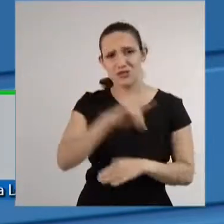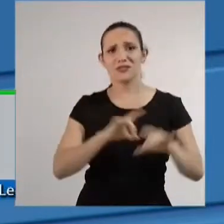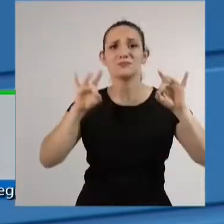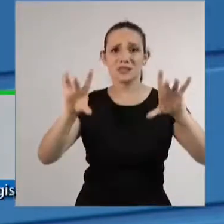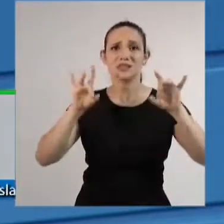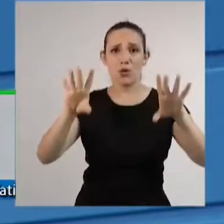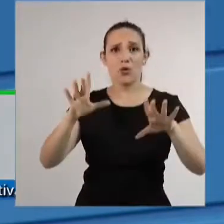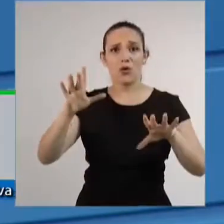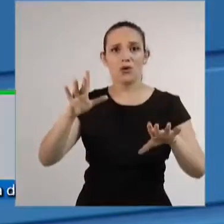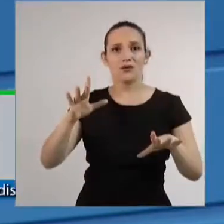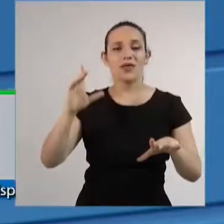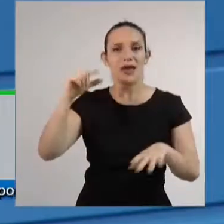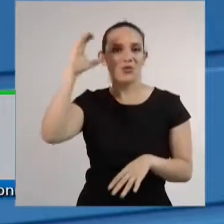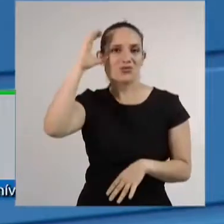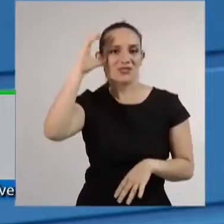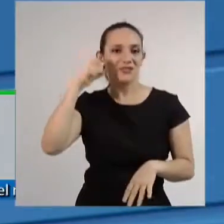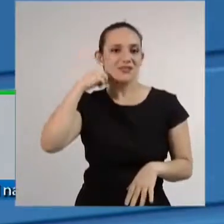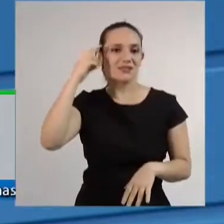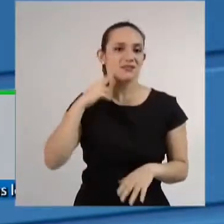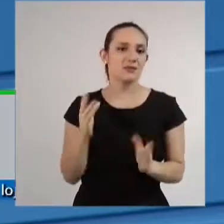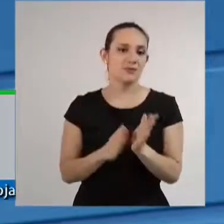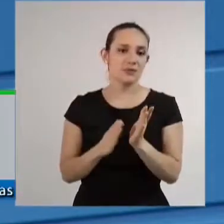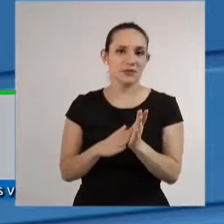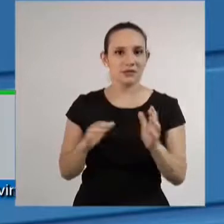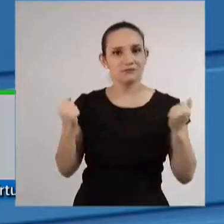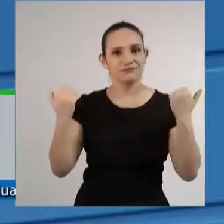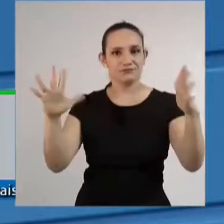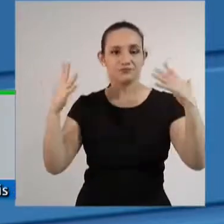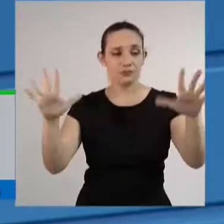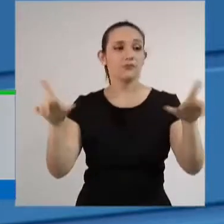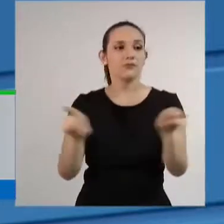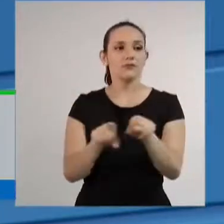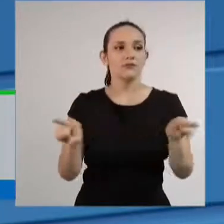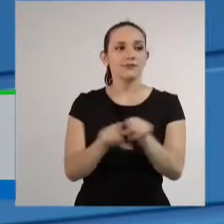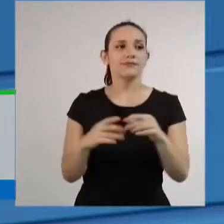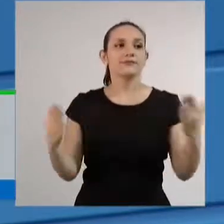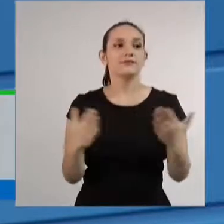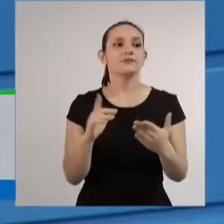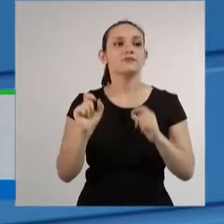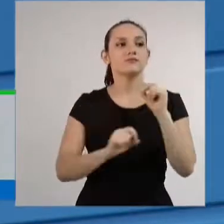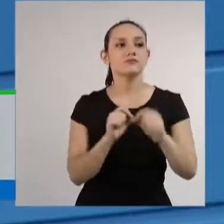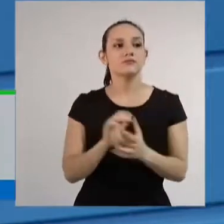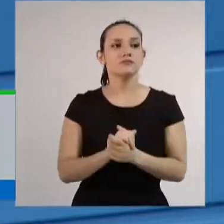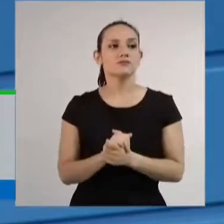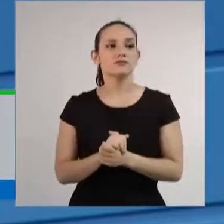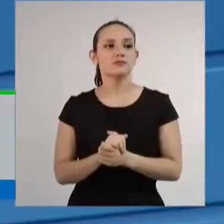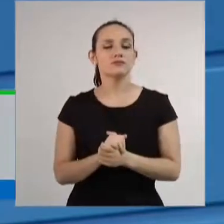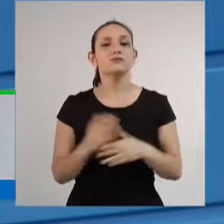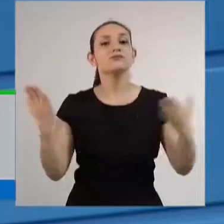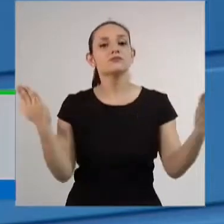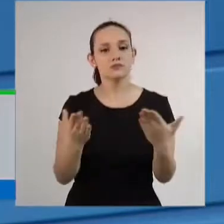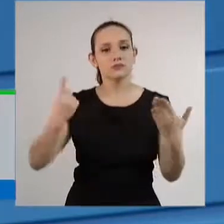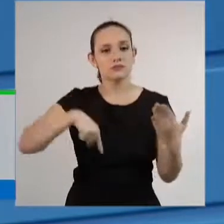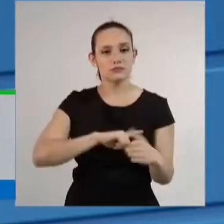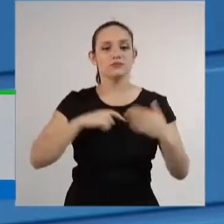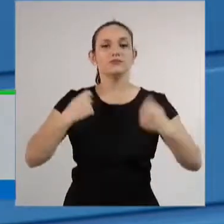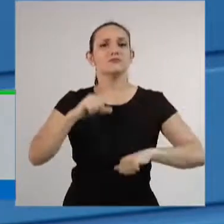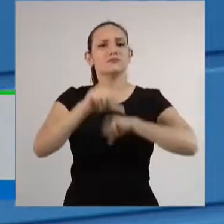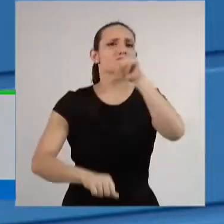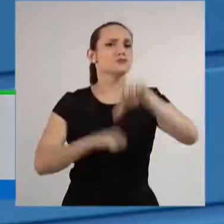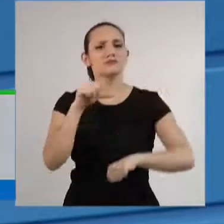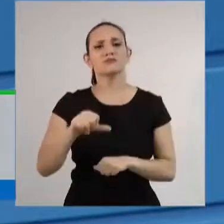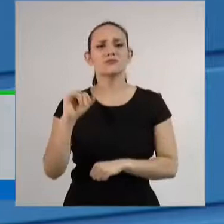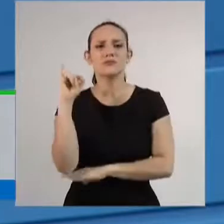Parabenizo Vossa Excelência. E também com relação à necessidade de se fazer uma reforma tributária no nosso